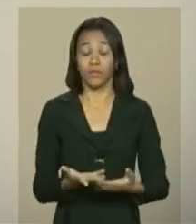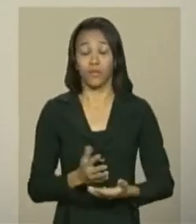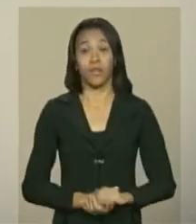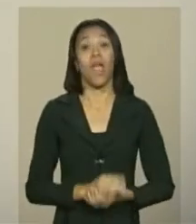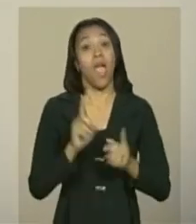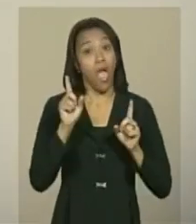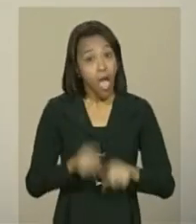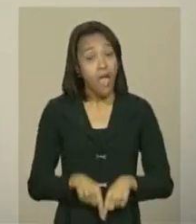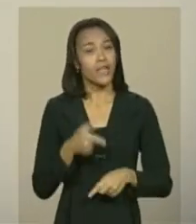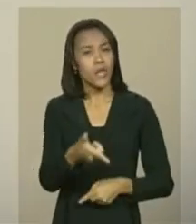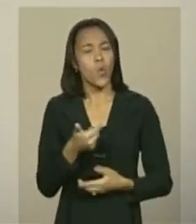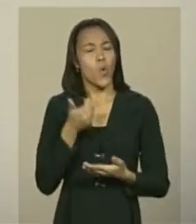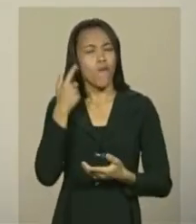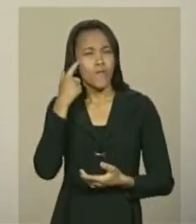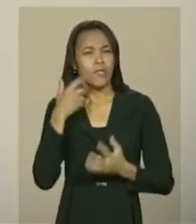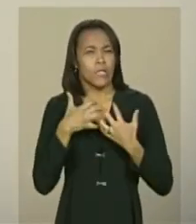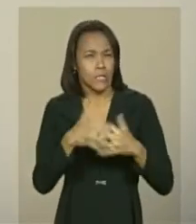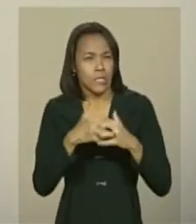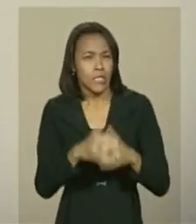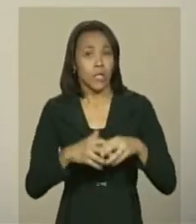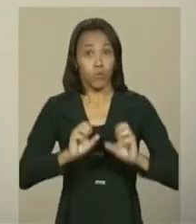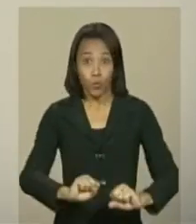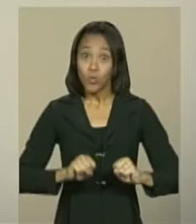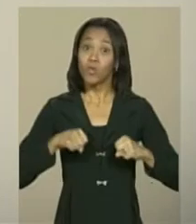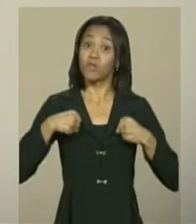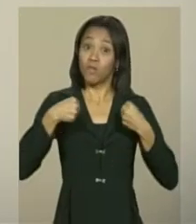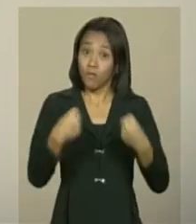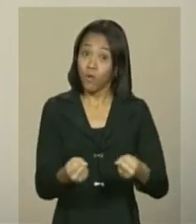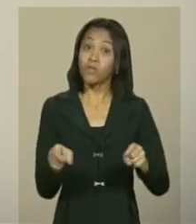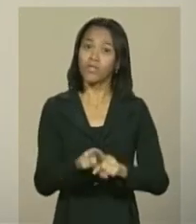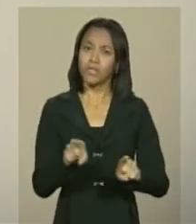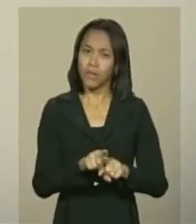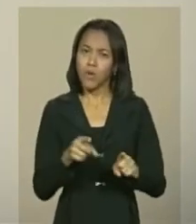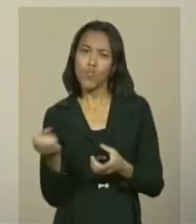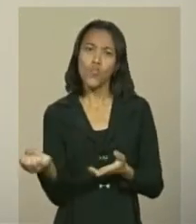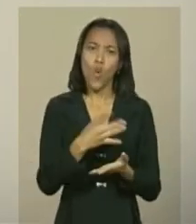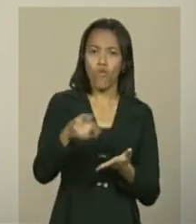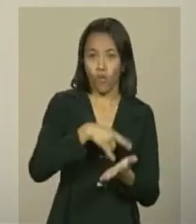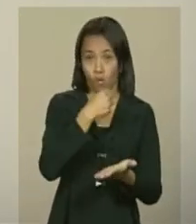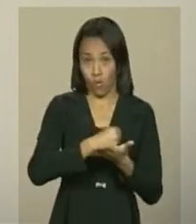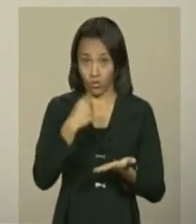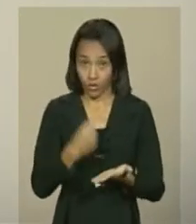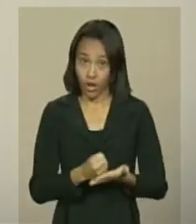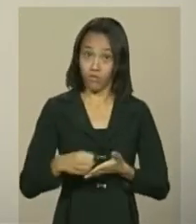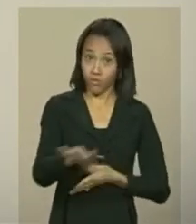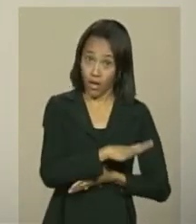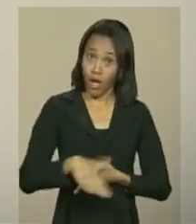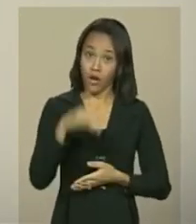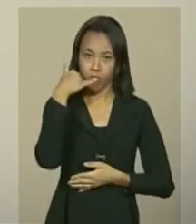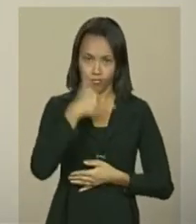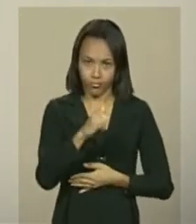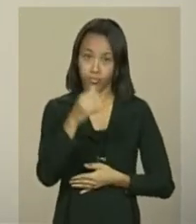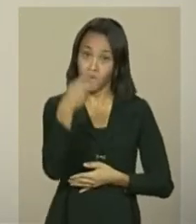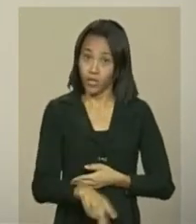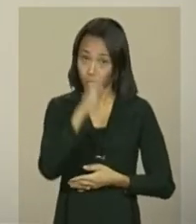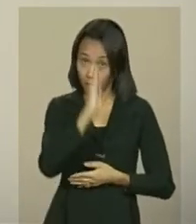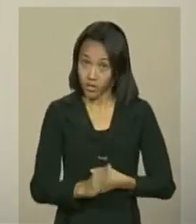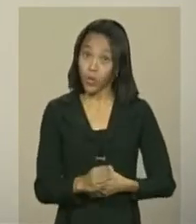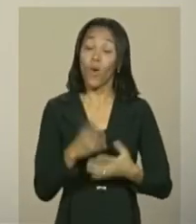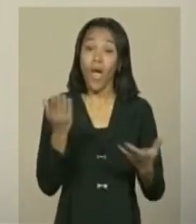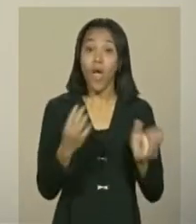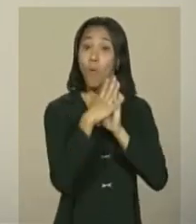fui aí e fizemos um grande esforço implantamos um novo modelo para o setor elétrico no Brasil